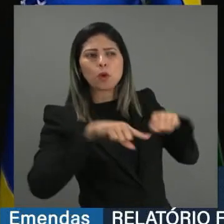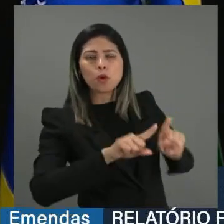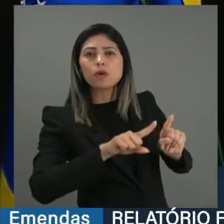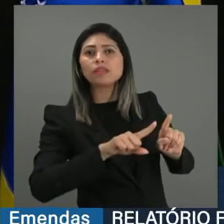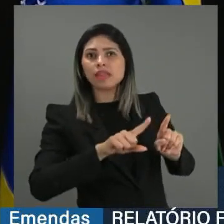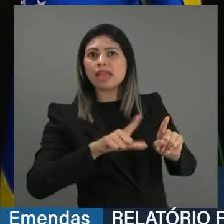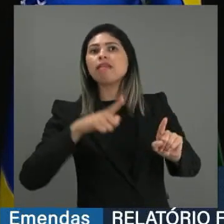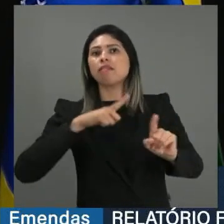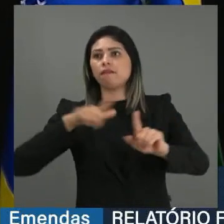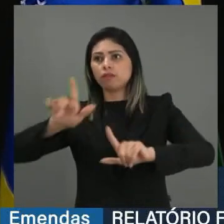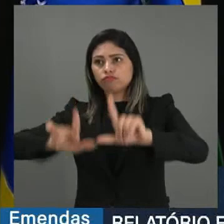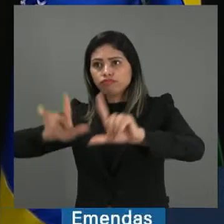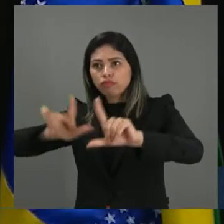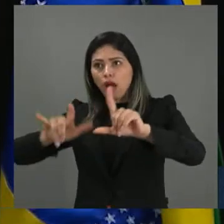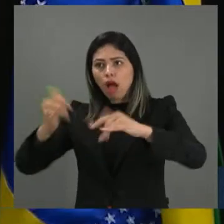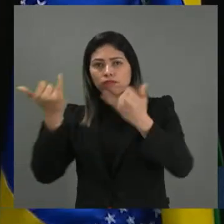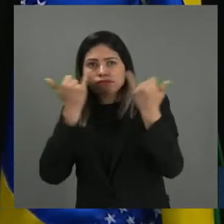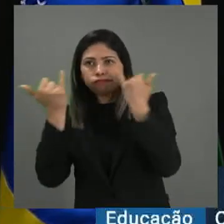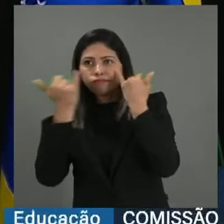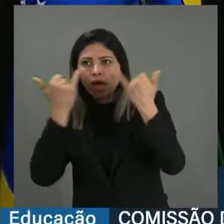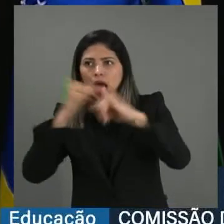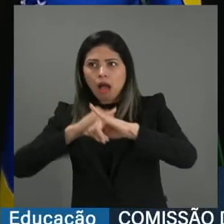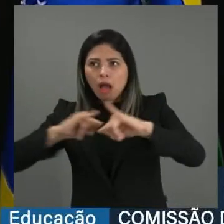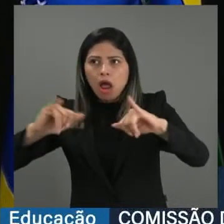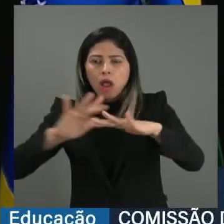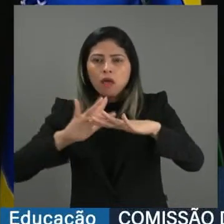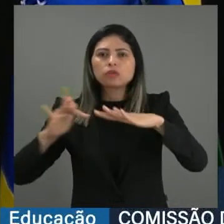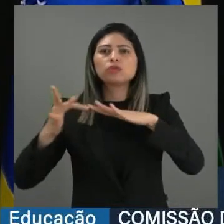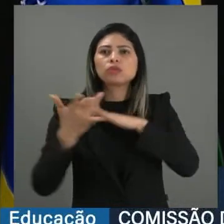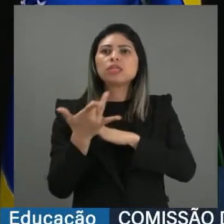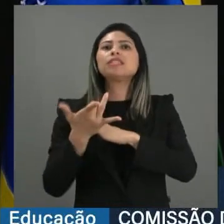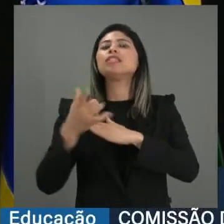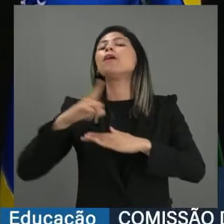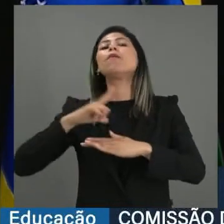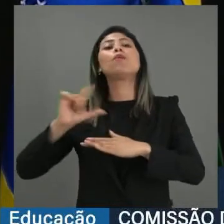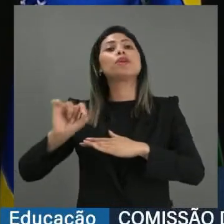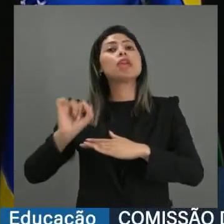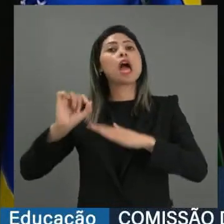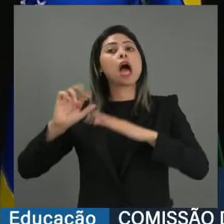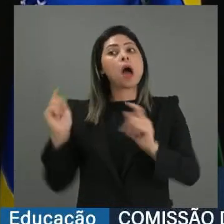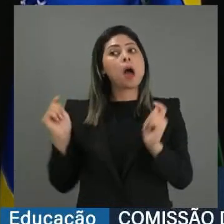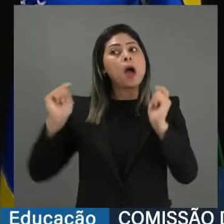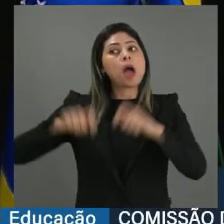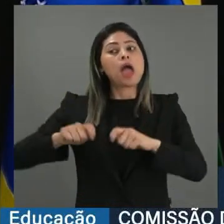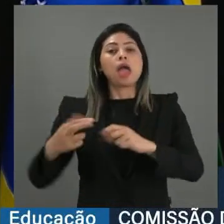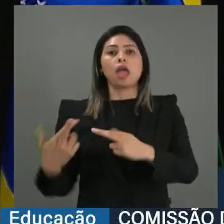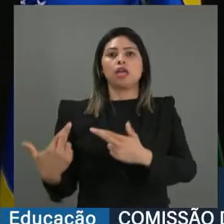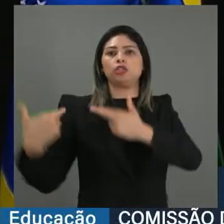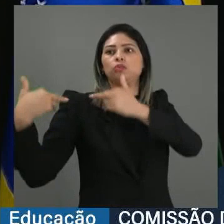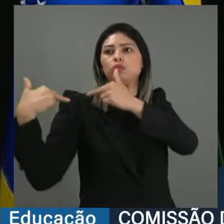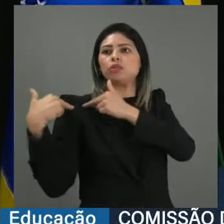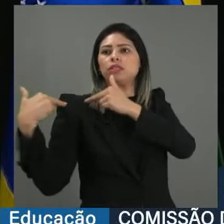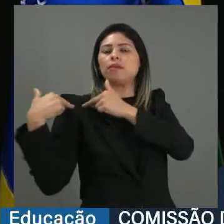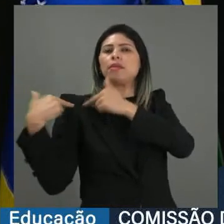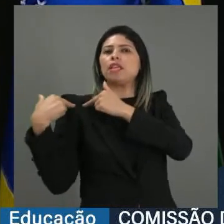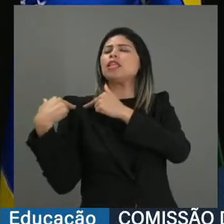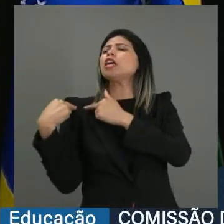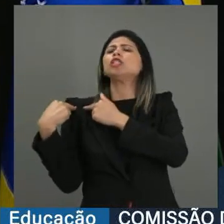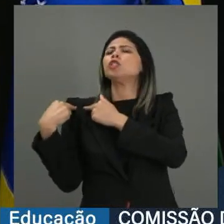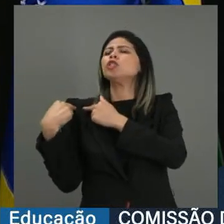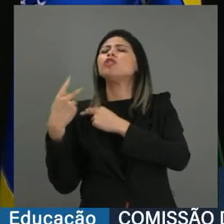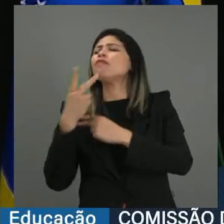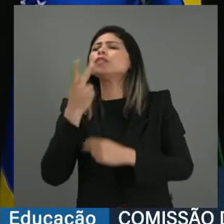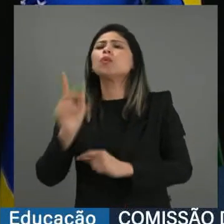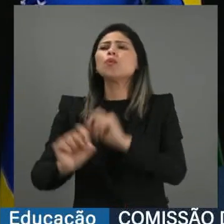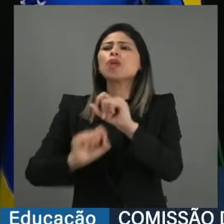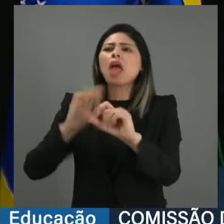Veículos de comunicação se verão na obrigação de instituir a autocensura,